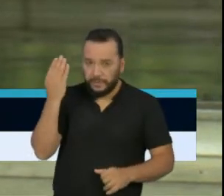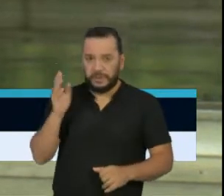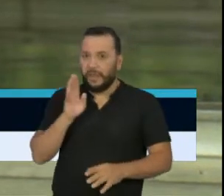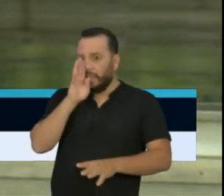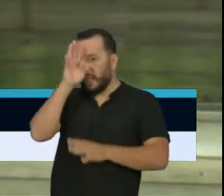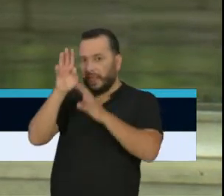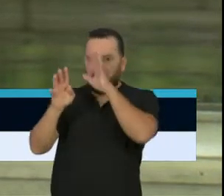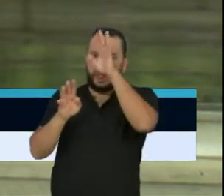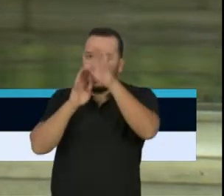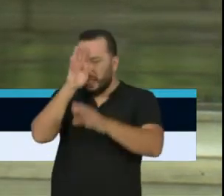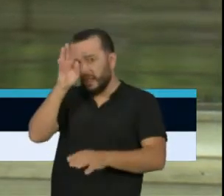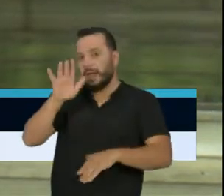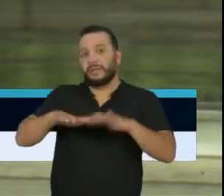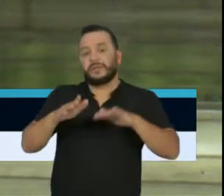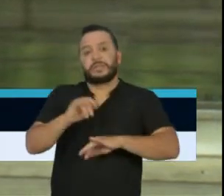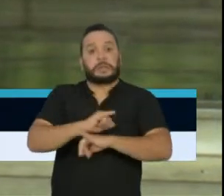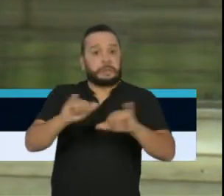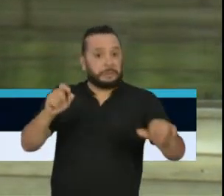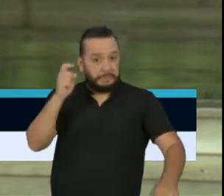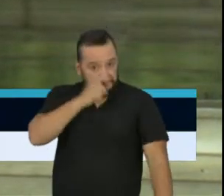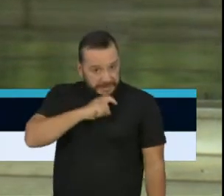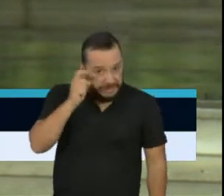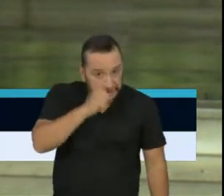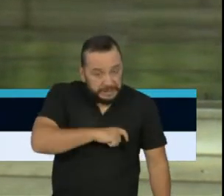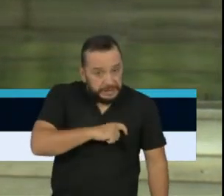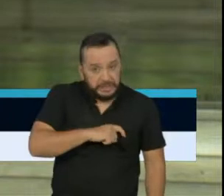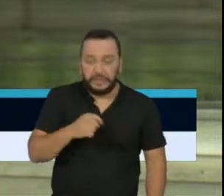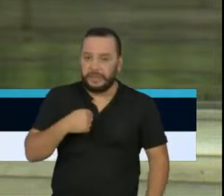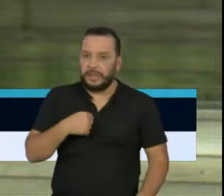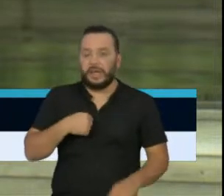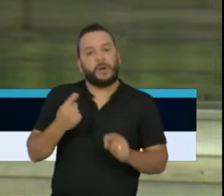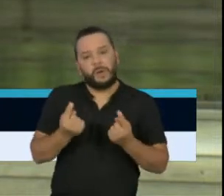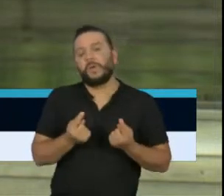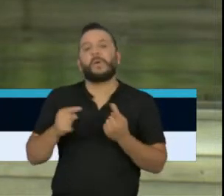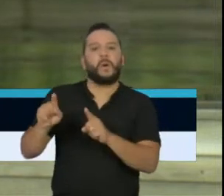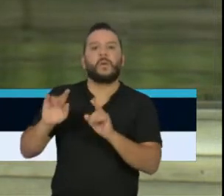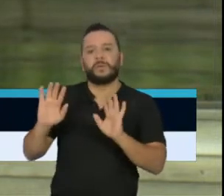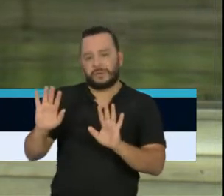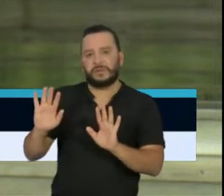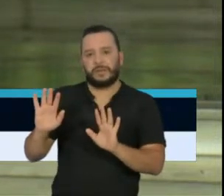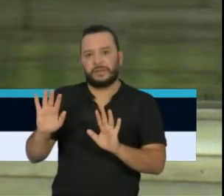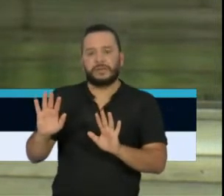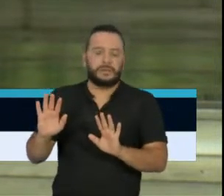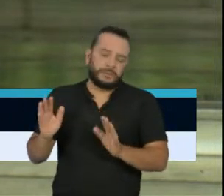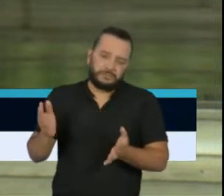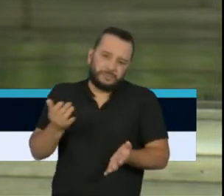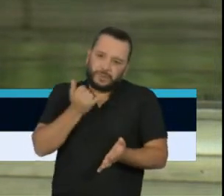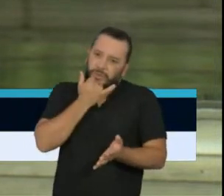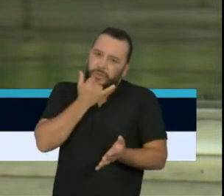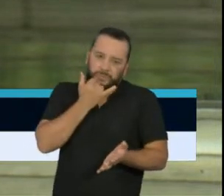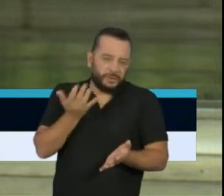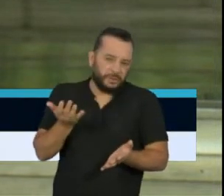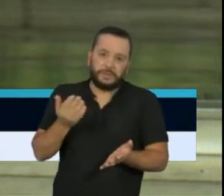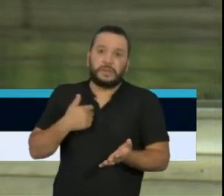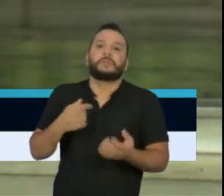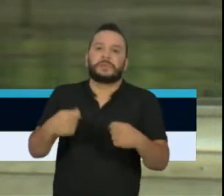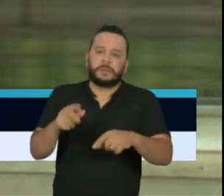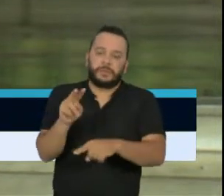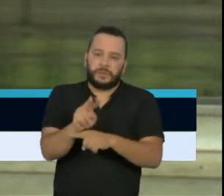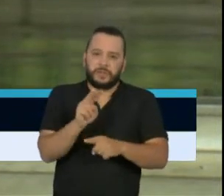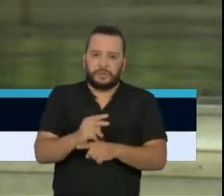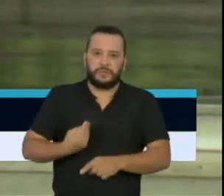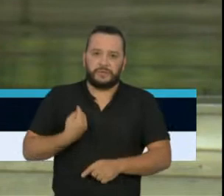equivocadas, elas são mentirosas e elas vão contra o seu interesse de proteger a sua vida e da sua